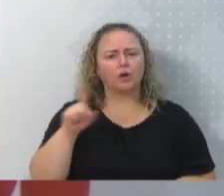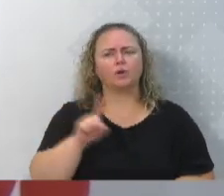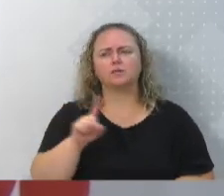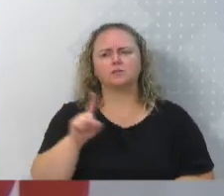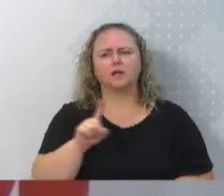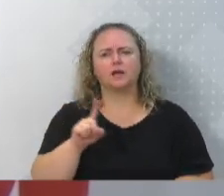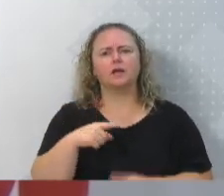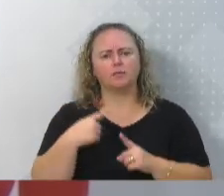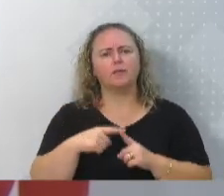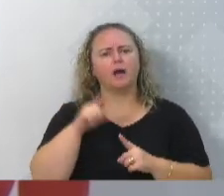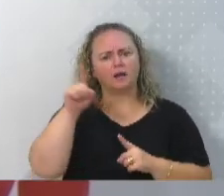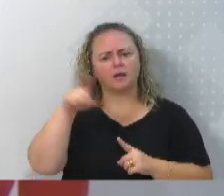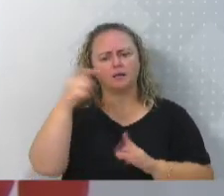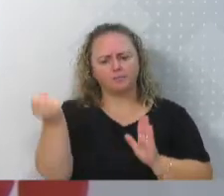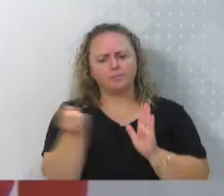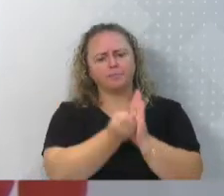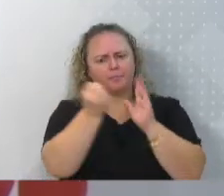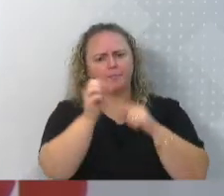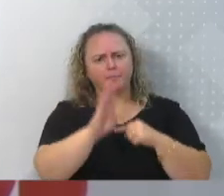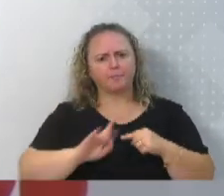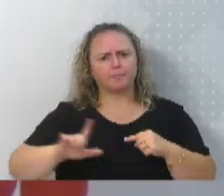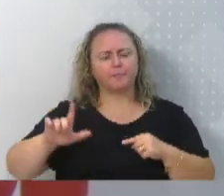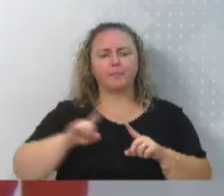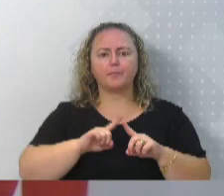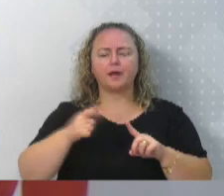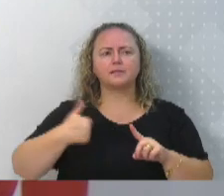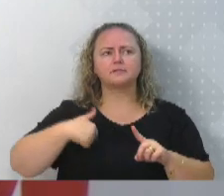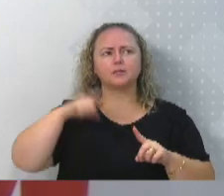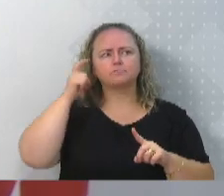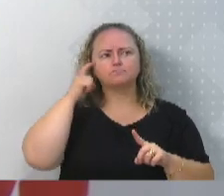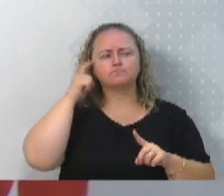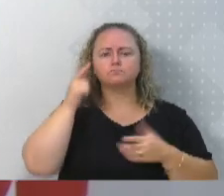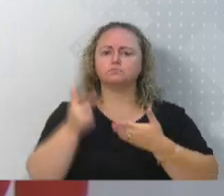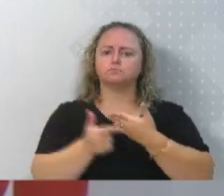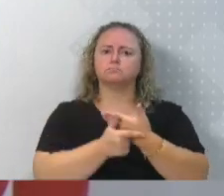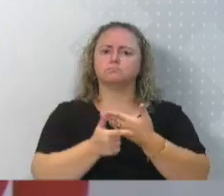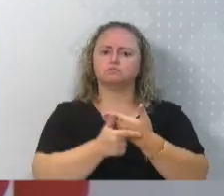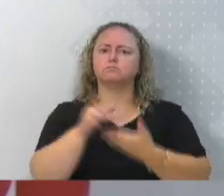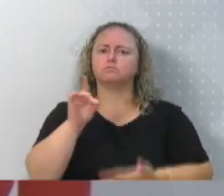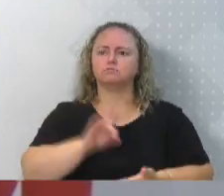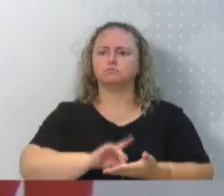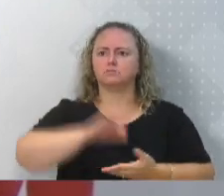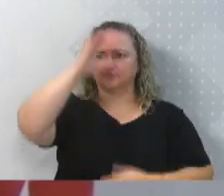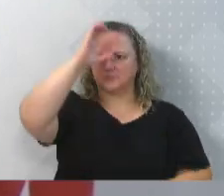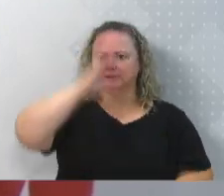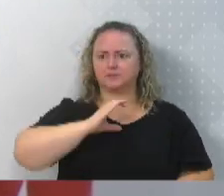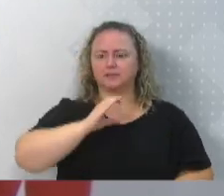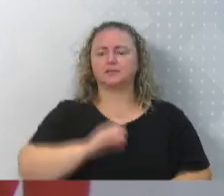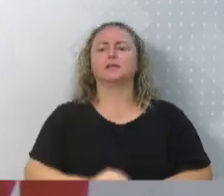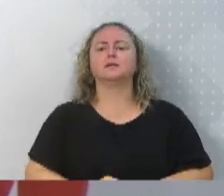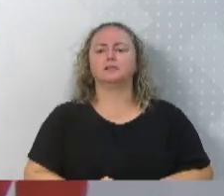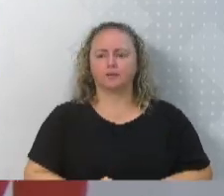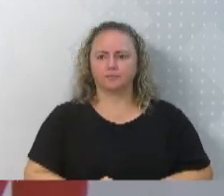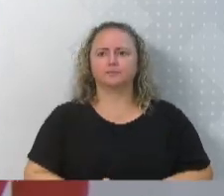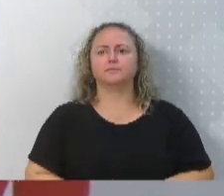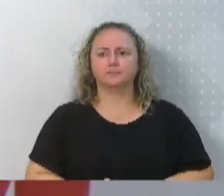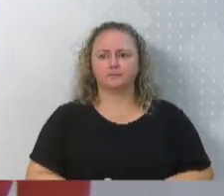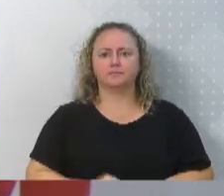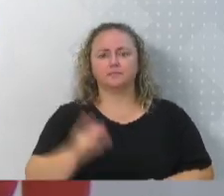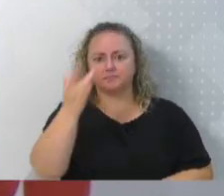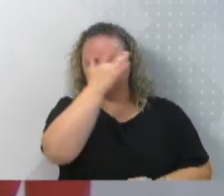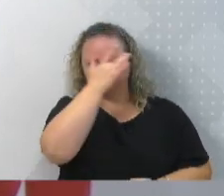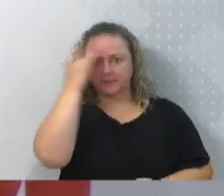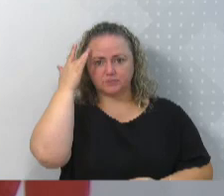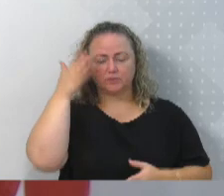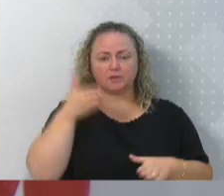patrimônio da nossa cidade mas eu penso que é o nosso papel também como cidadão né todo aquele que passar por uma